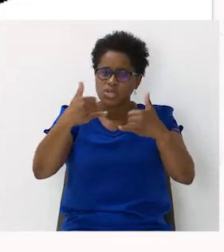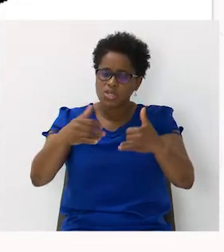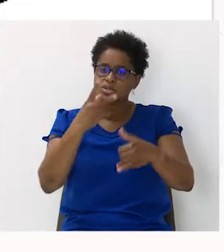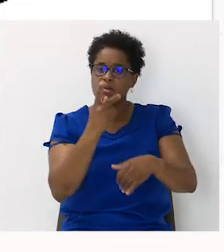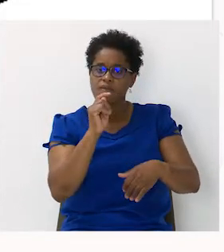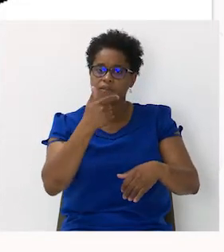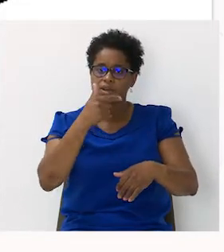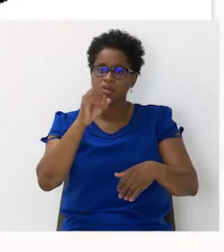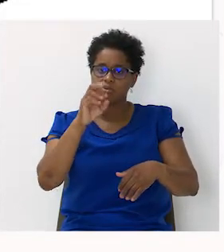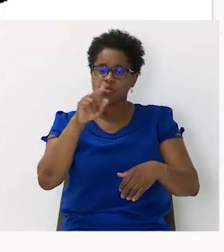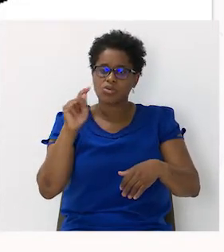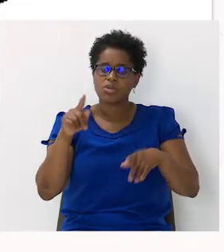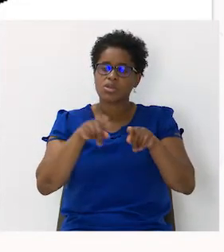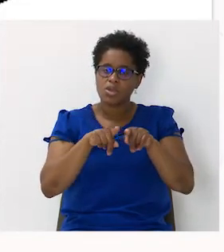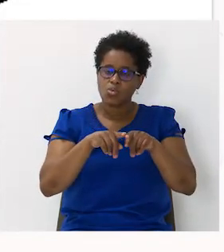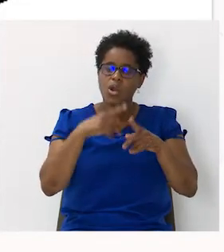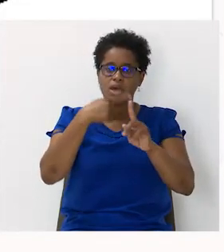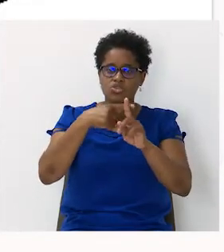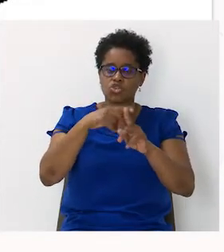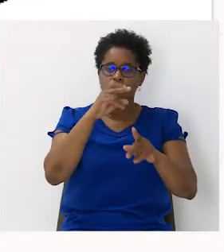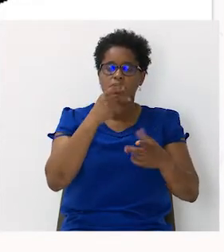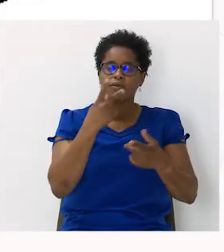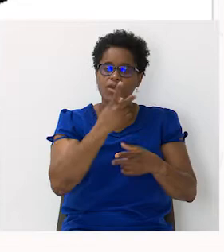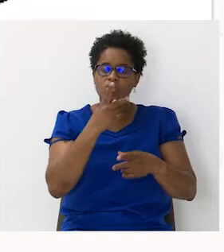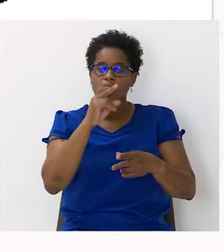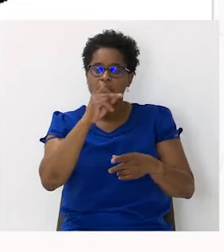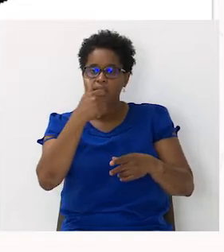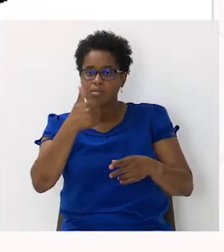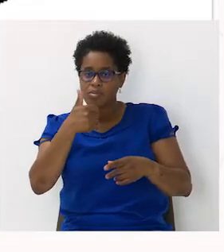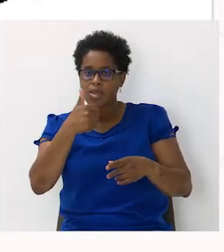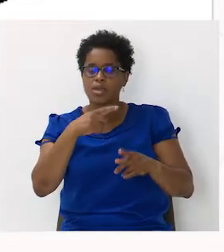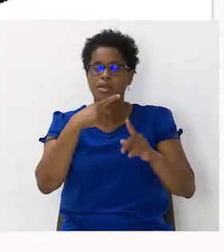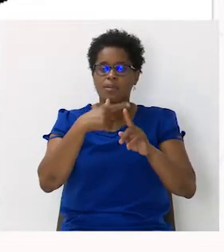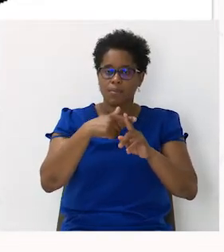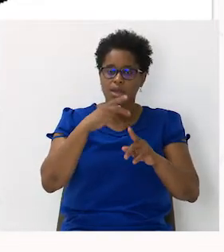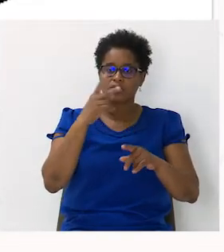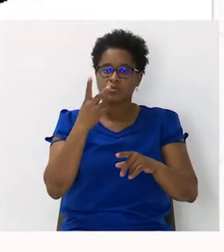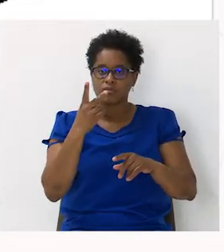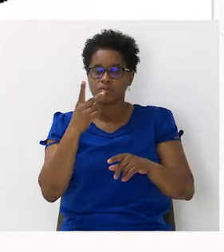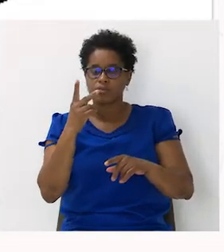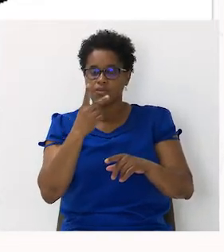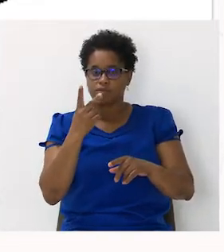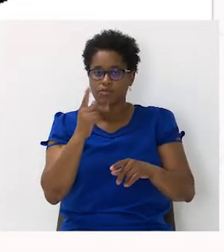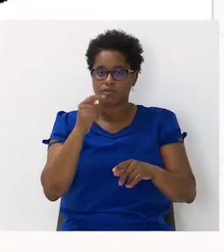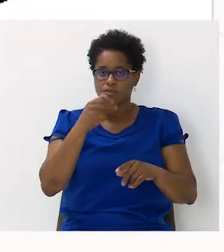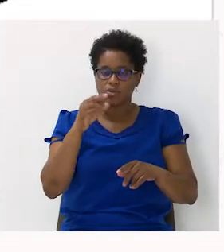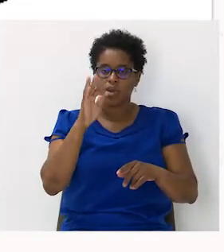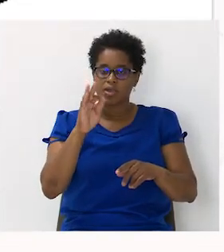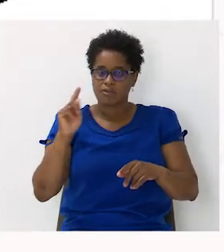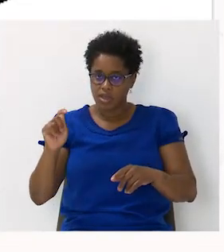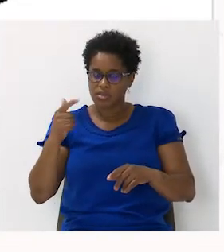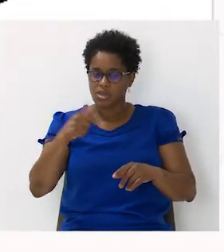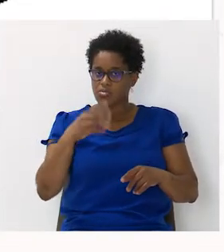igual à soma AB, vetor AB mais vetor FE? Nós temos aqui